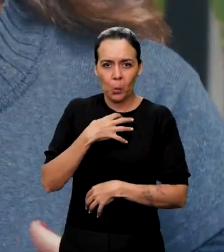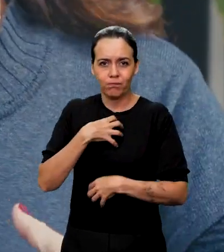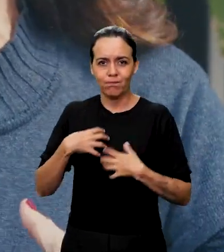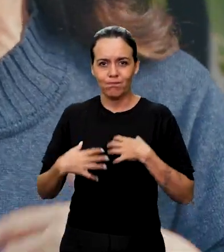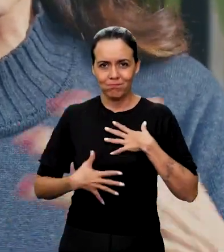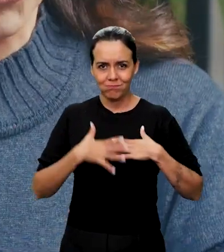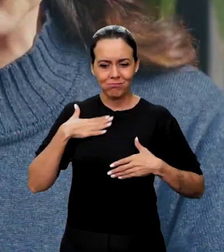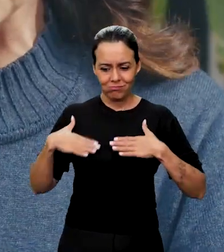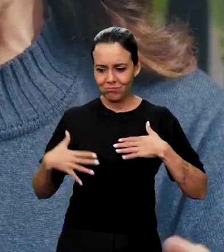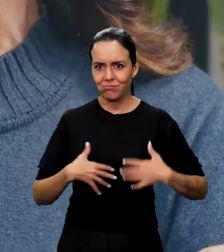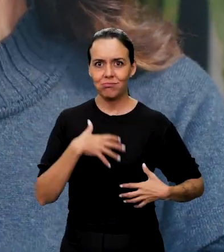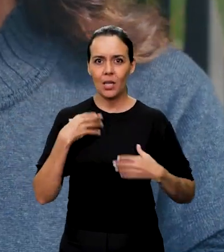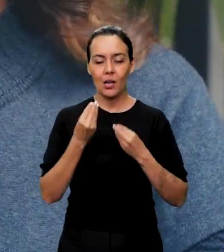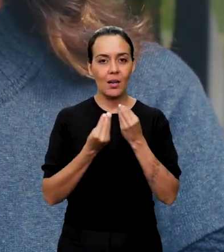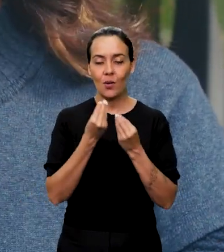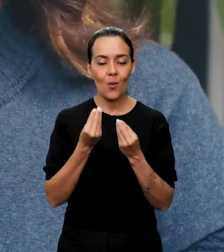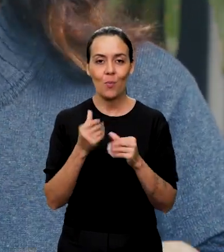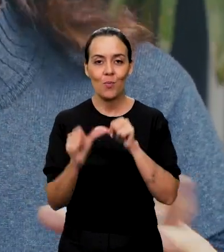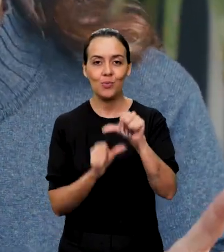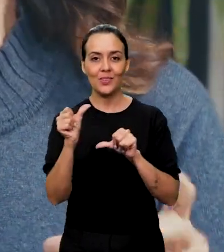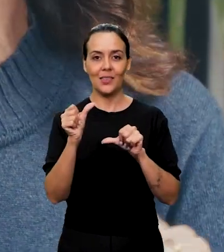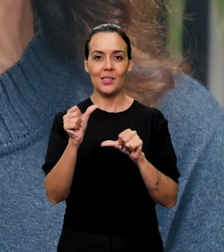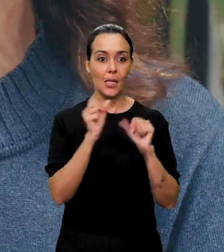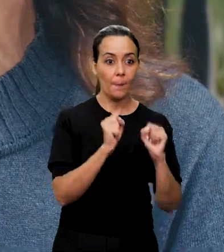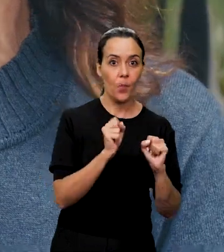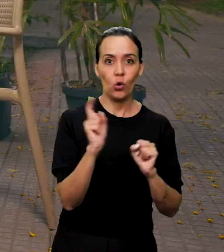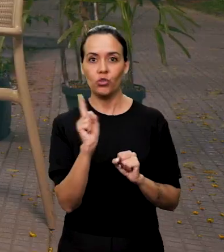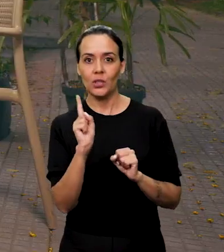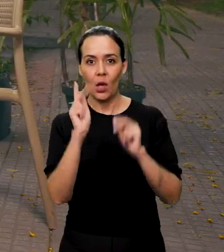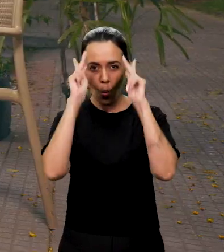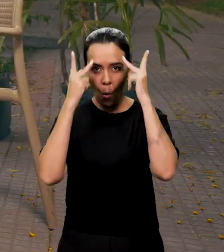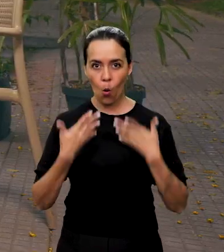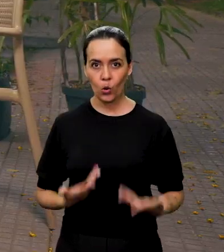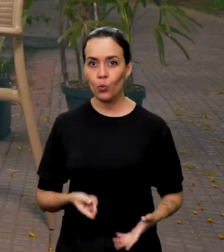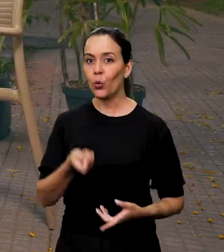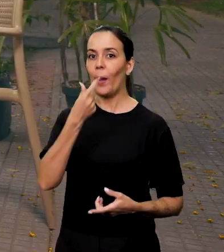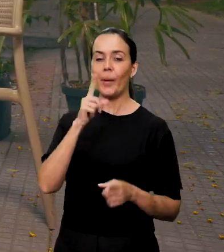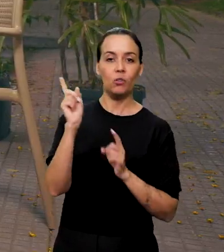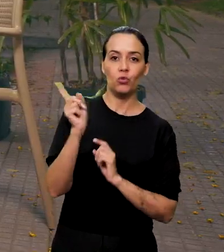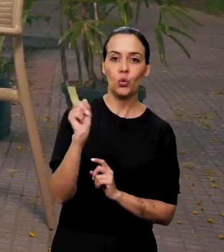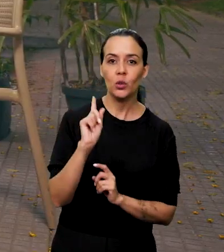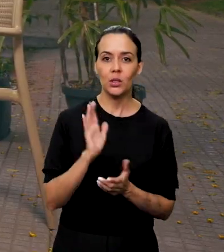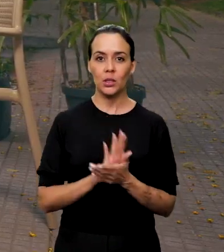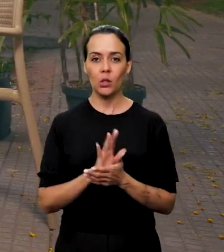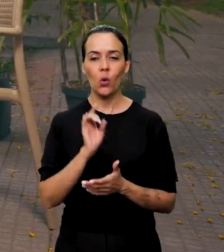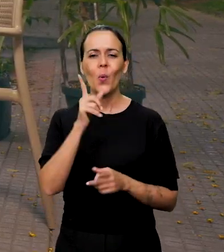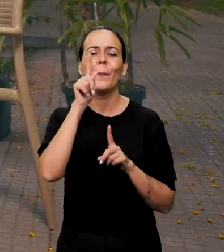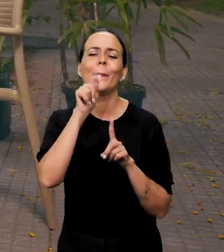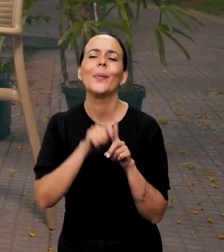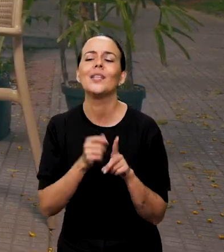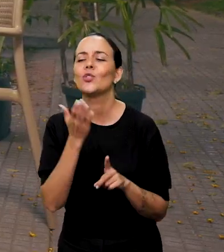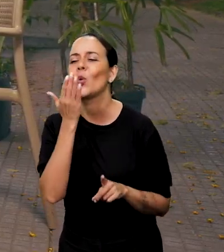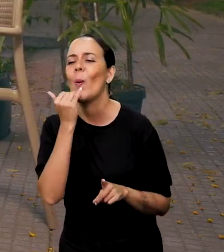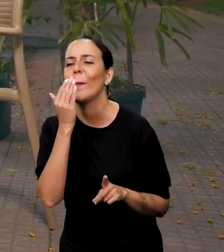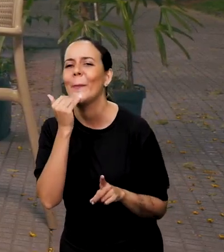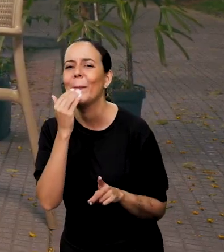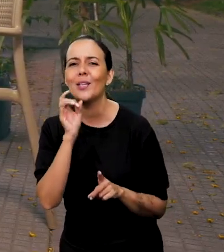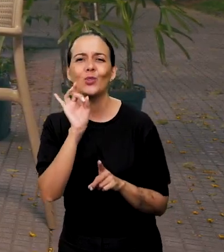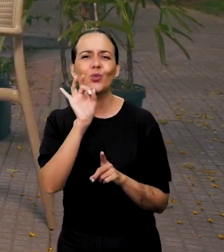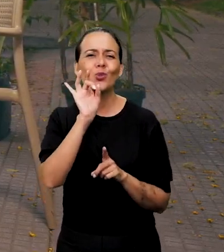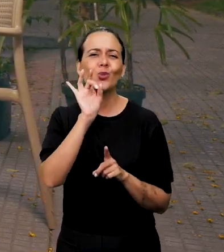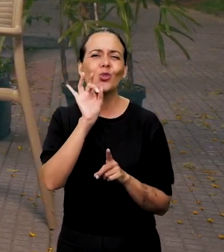receitas, isso pode, isso não pode. Meu Deus, repõe, não repõe. Passei um mês comendo inhame, mais um mês tomando